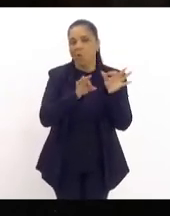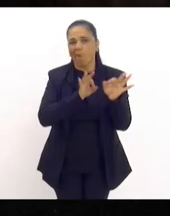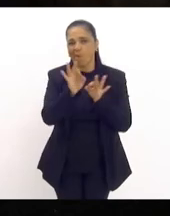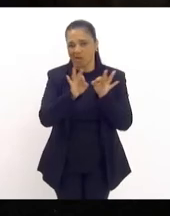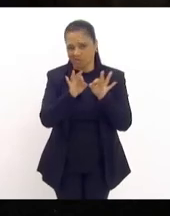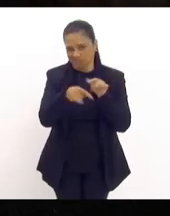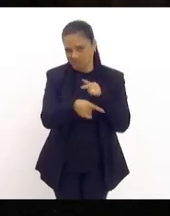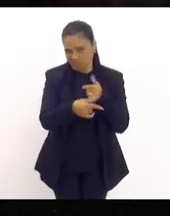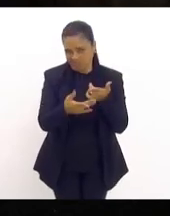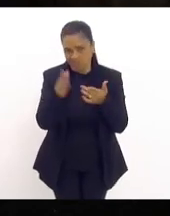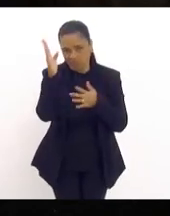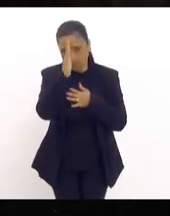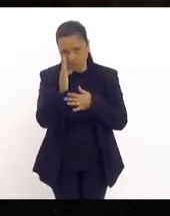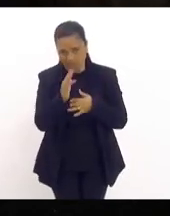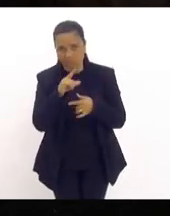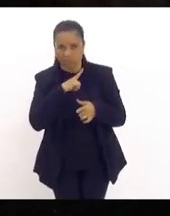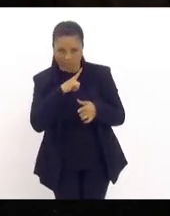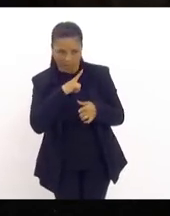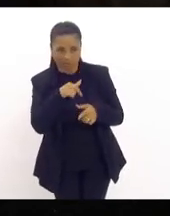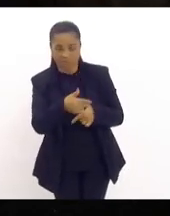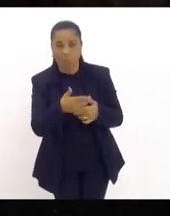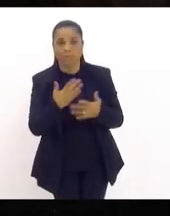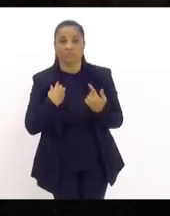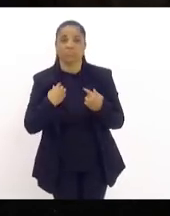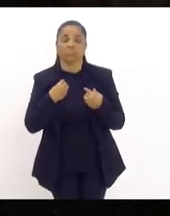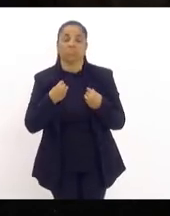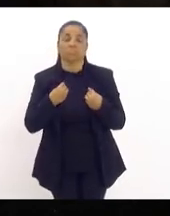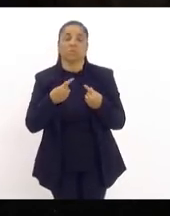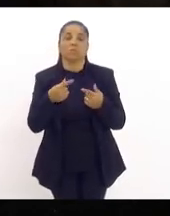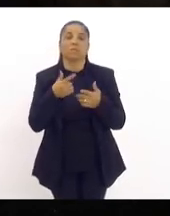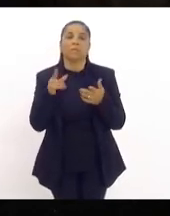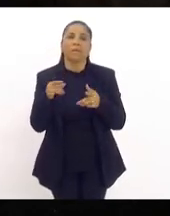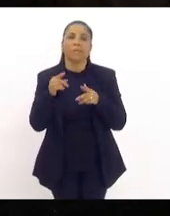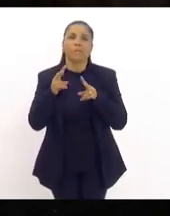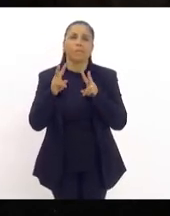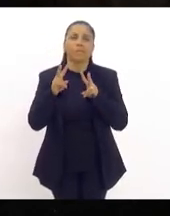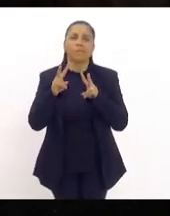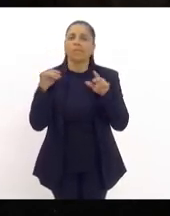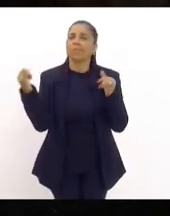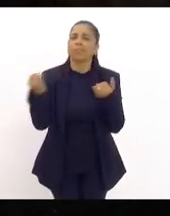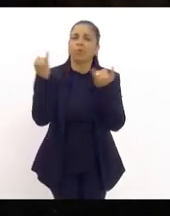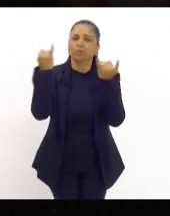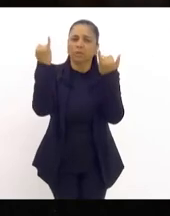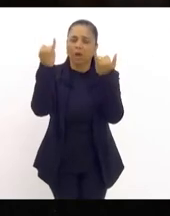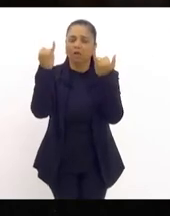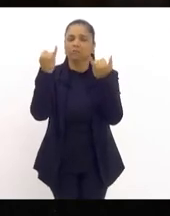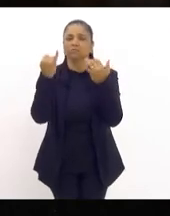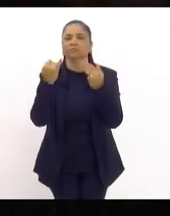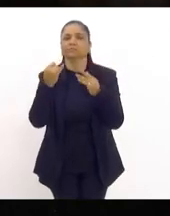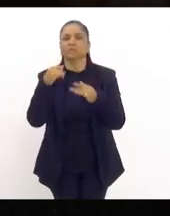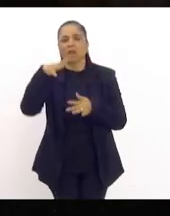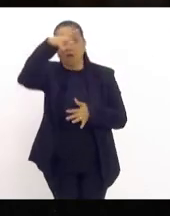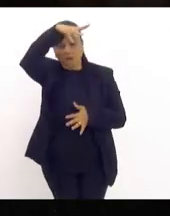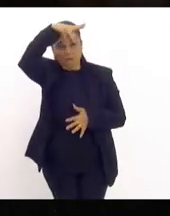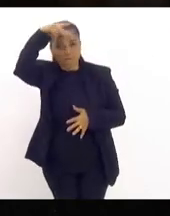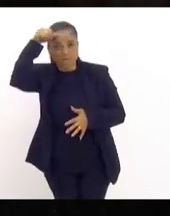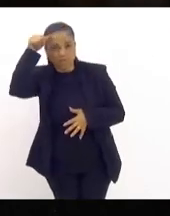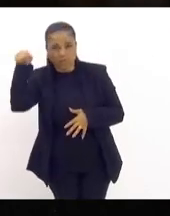país. Muito importante a gente falar também do meio ambiente. O Fundo Amazônia, que estava parado